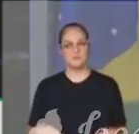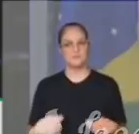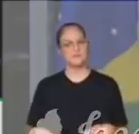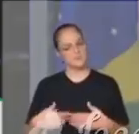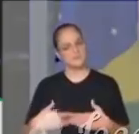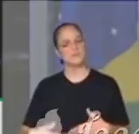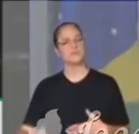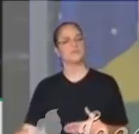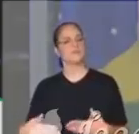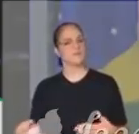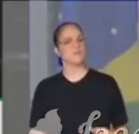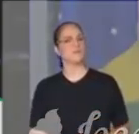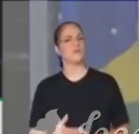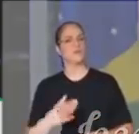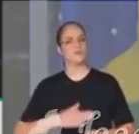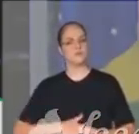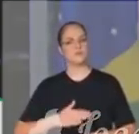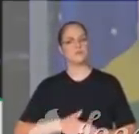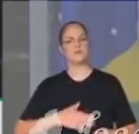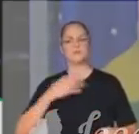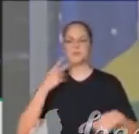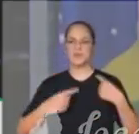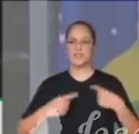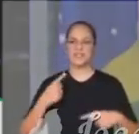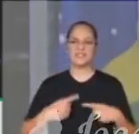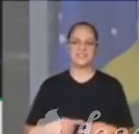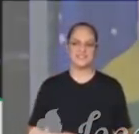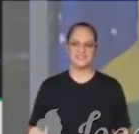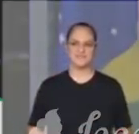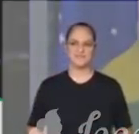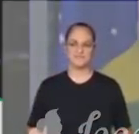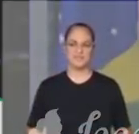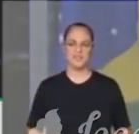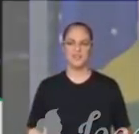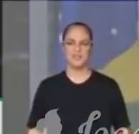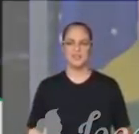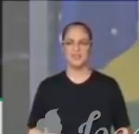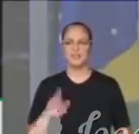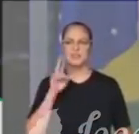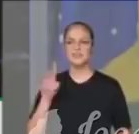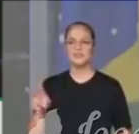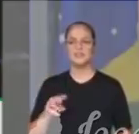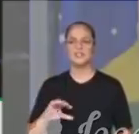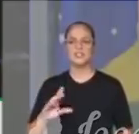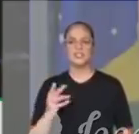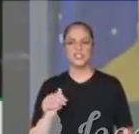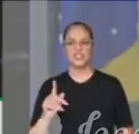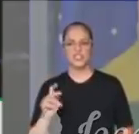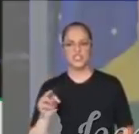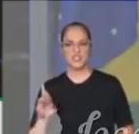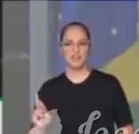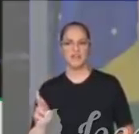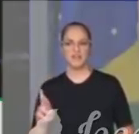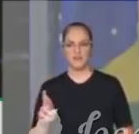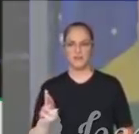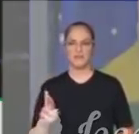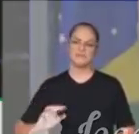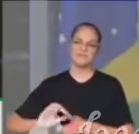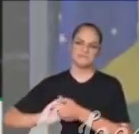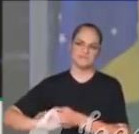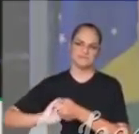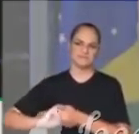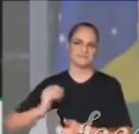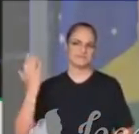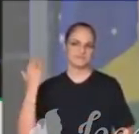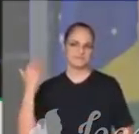que surge agora, nesse momento. Estou vendo aqui o Checker, que foi me apresentado ao Checker inicialmente, os